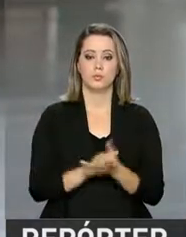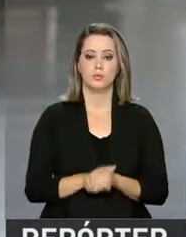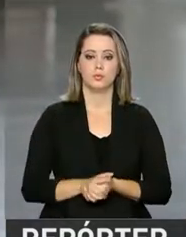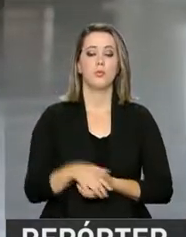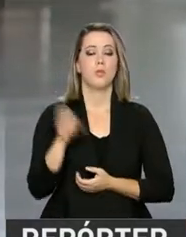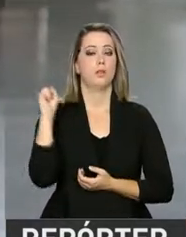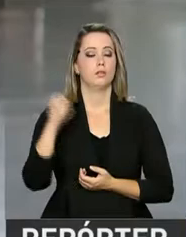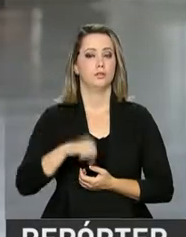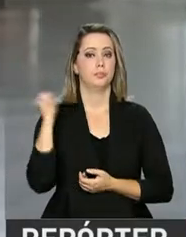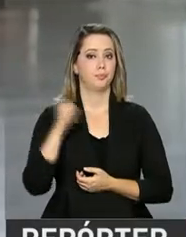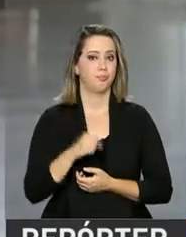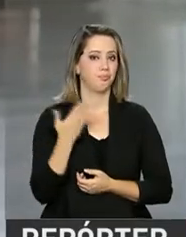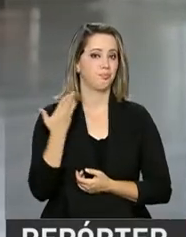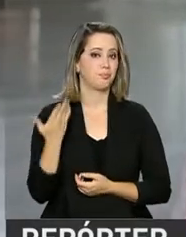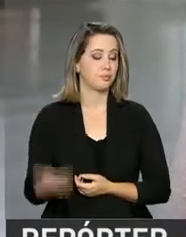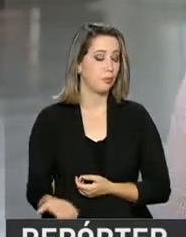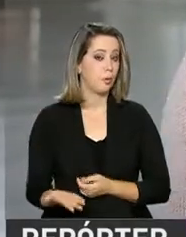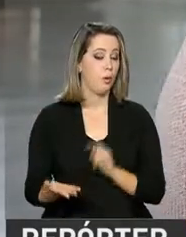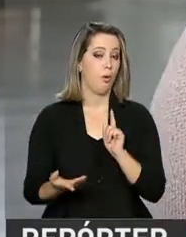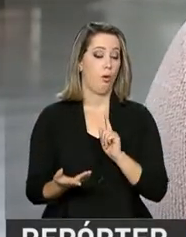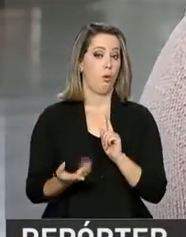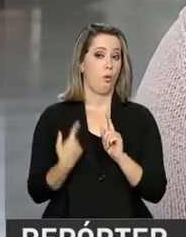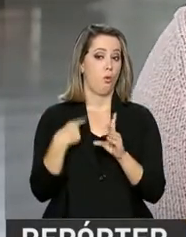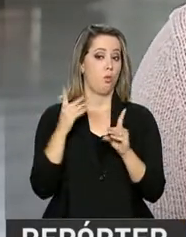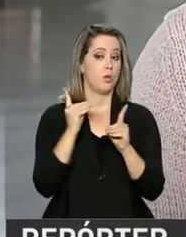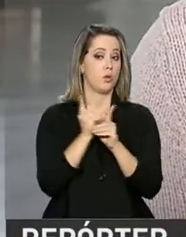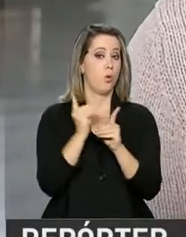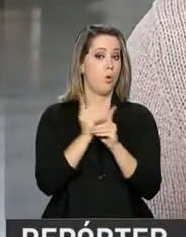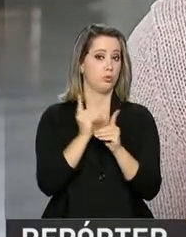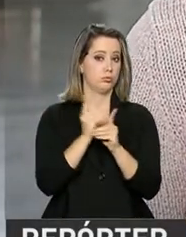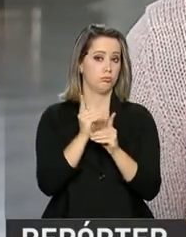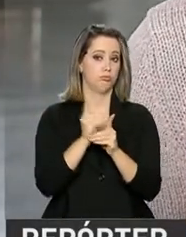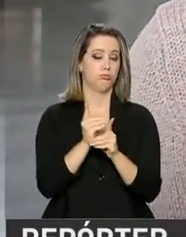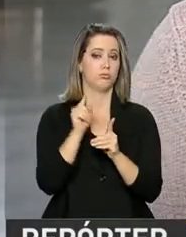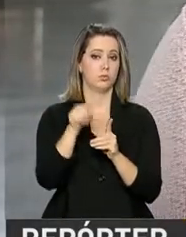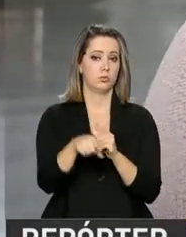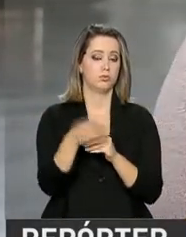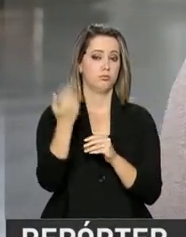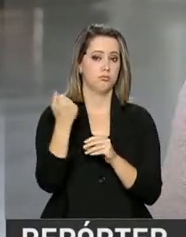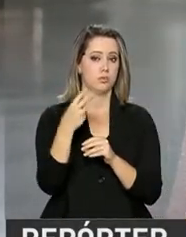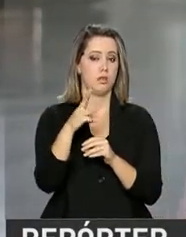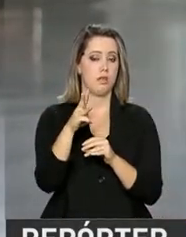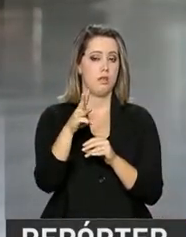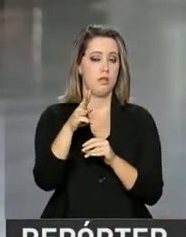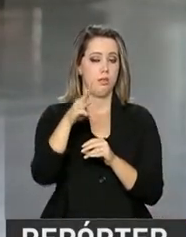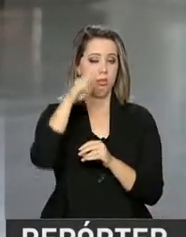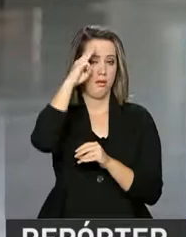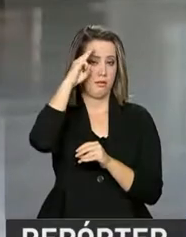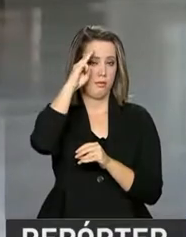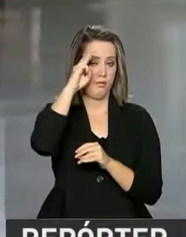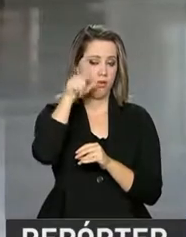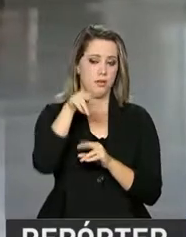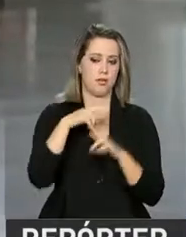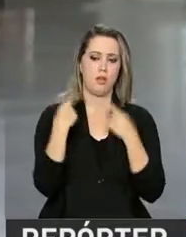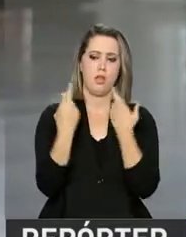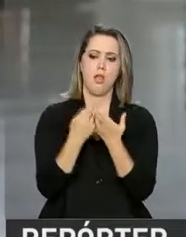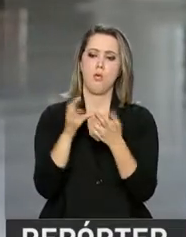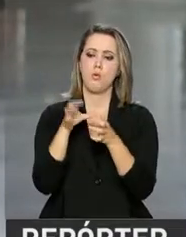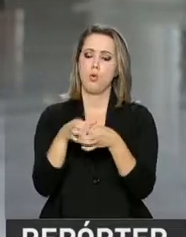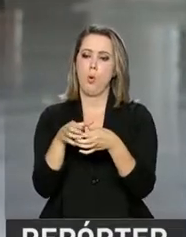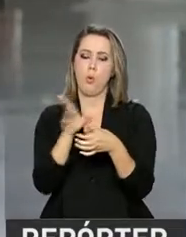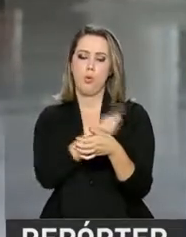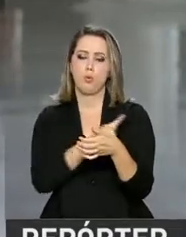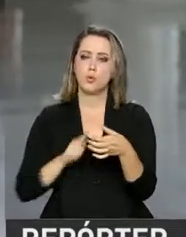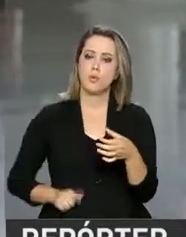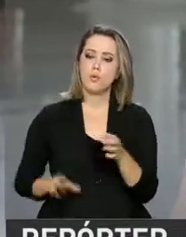exatamente roberto olha durante encontro realizado na terça feira em que reuniu governadores ministros